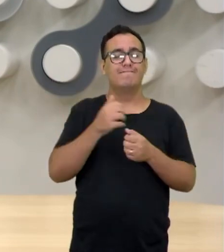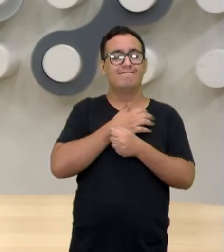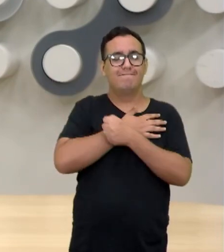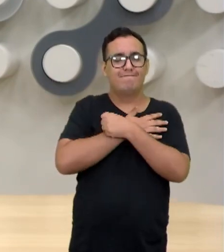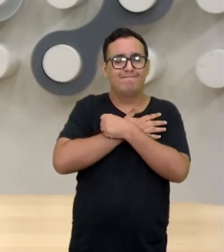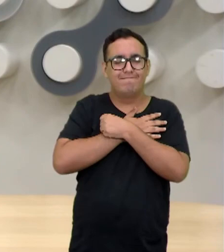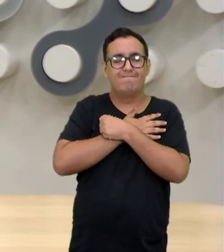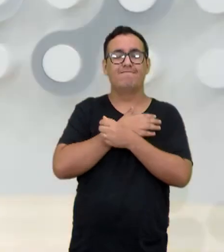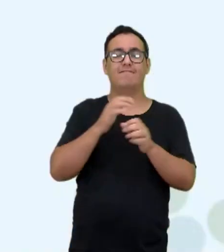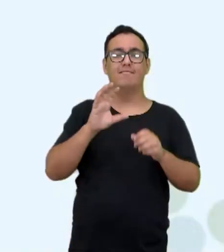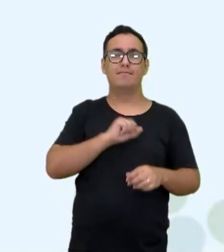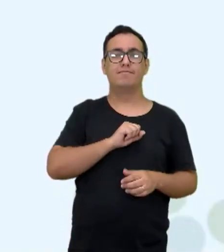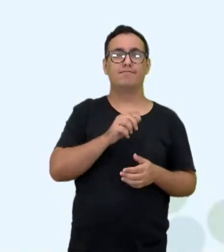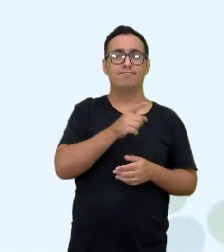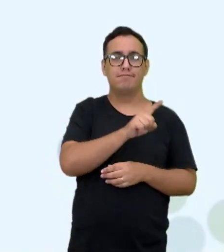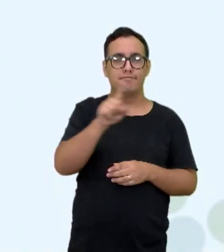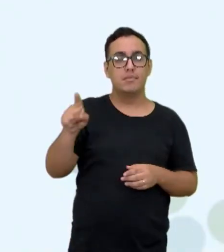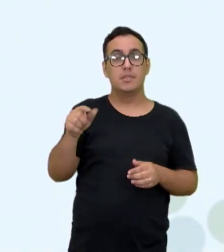mundo. Estaremos